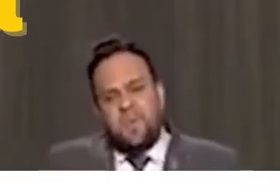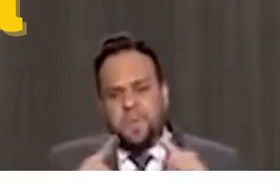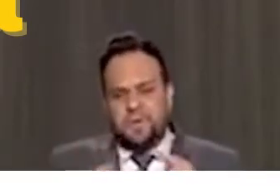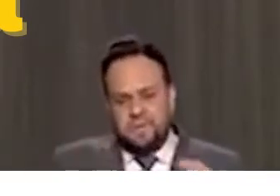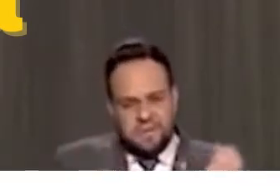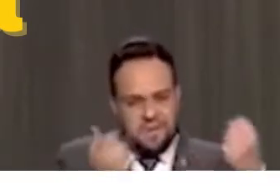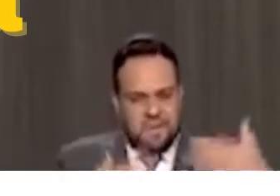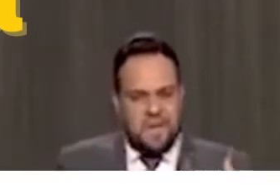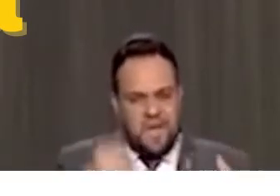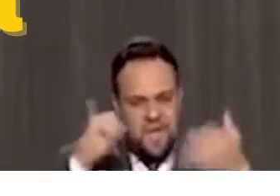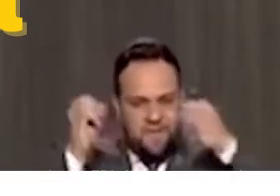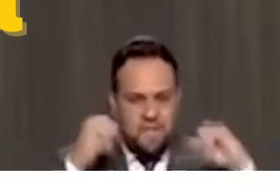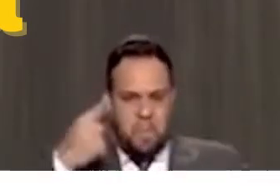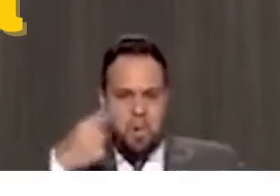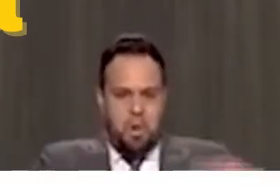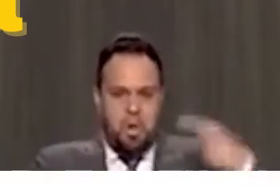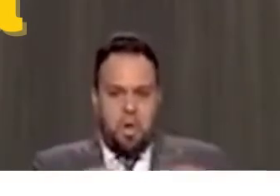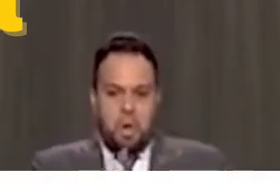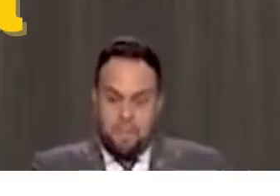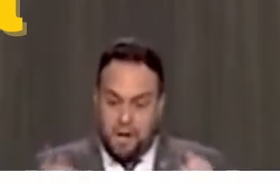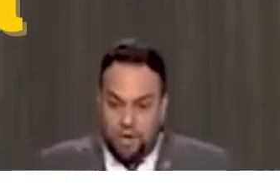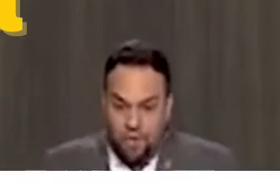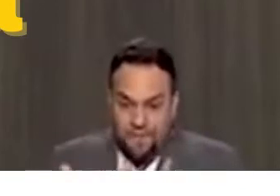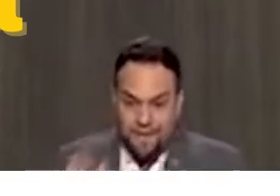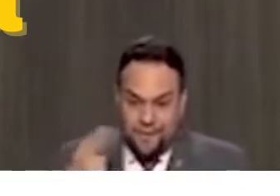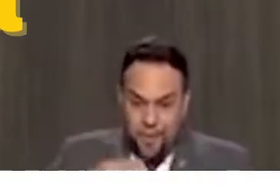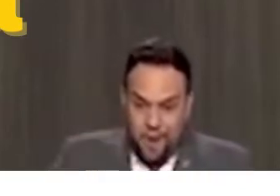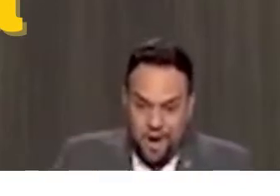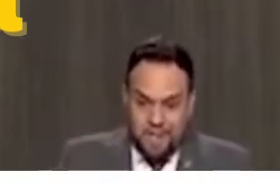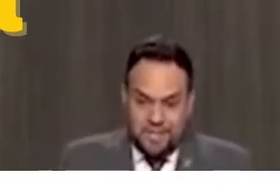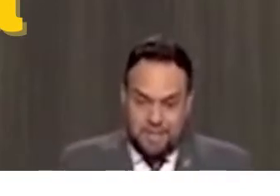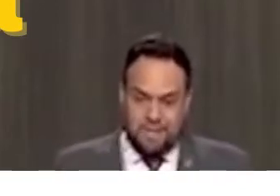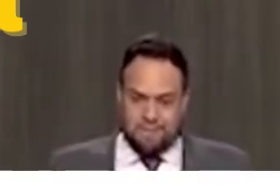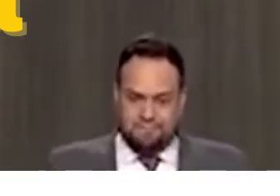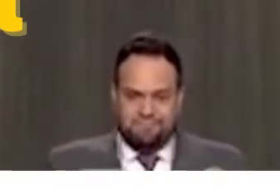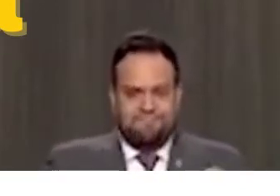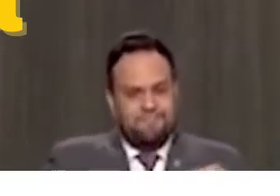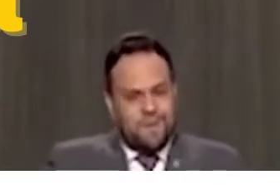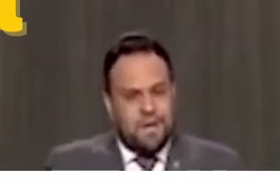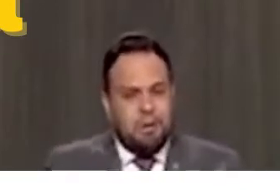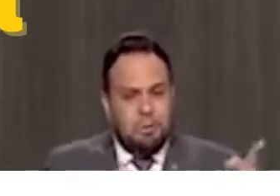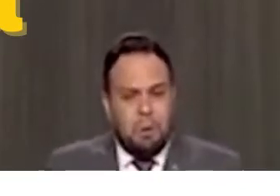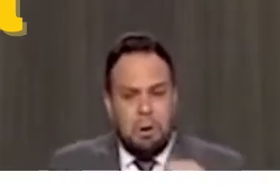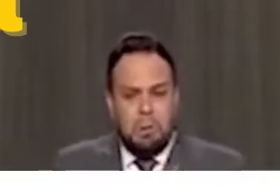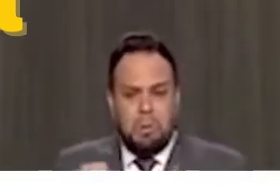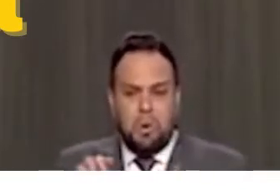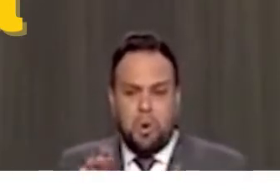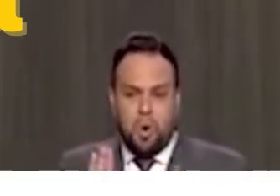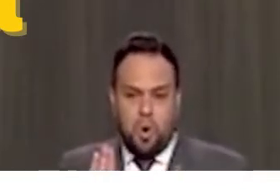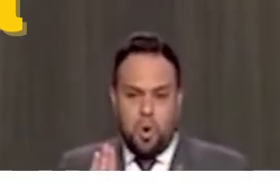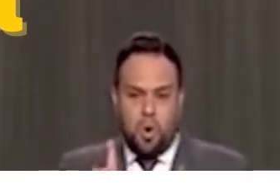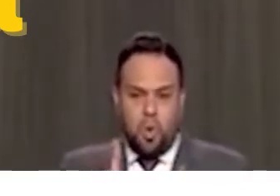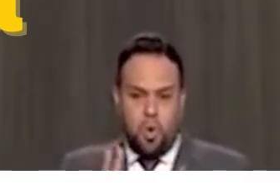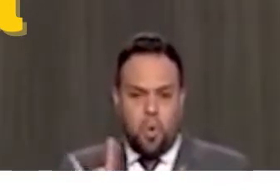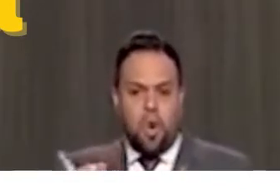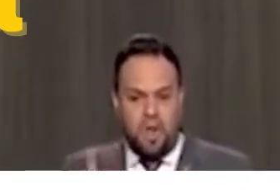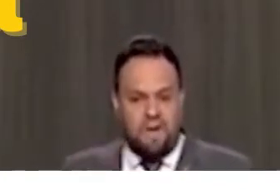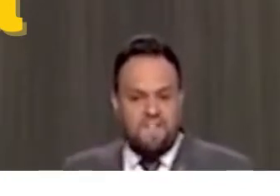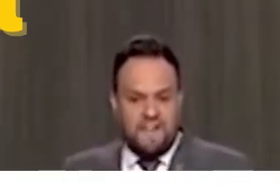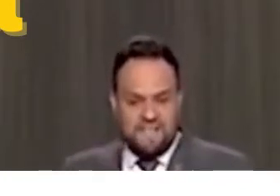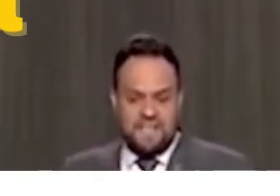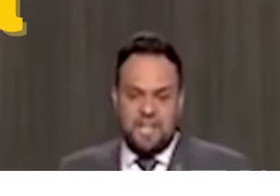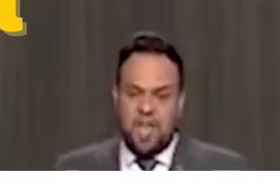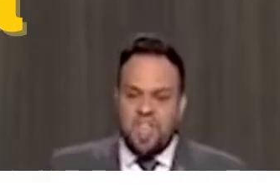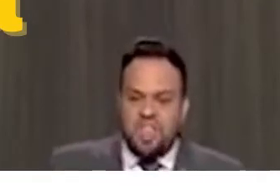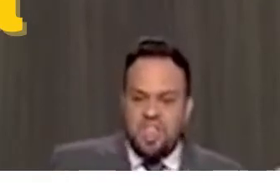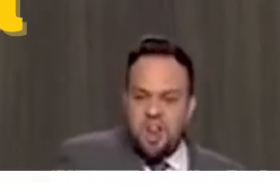para uma dessas pessoas já ofereceu a Caixa Econômica e o Ministério. Assim ele está fazendo. Então ele consegue adesão de alguns partidos em troca